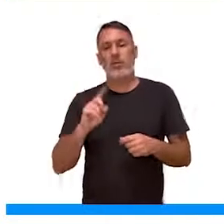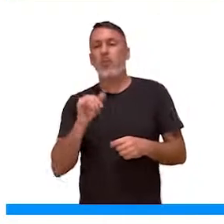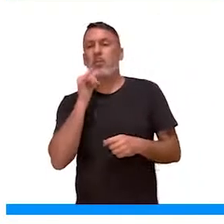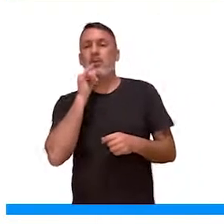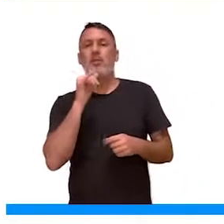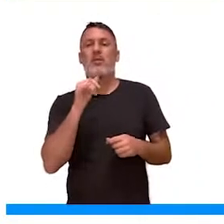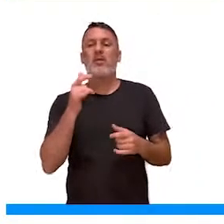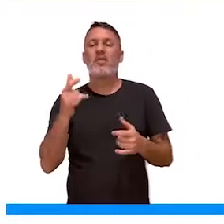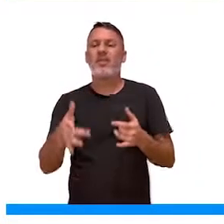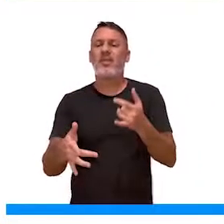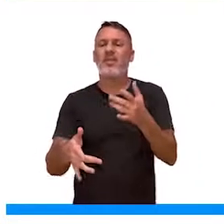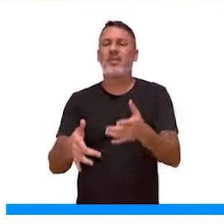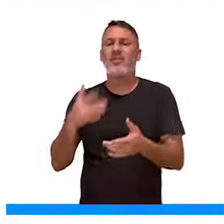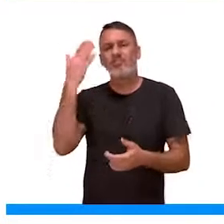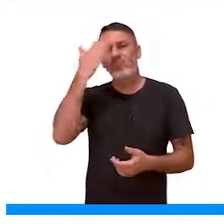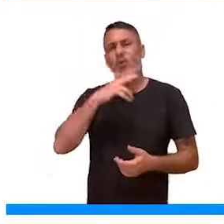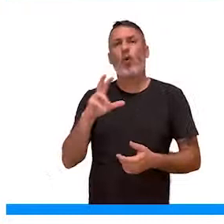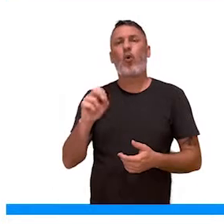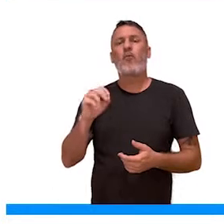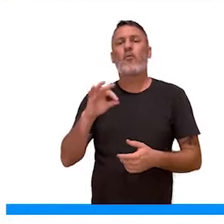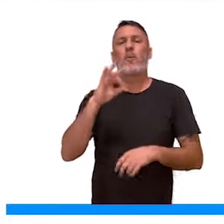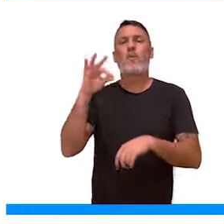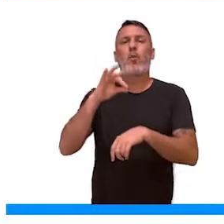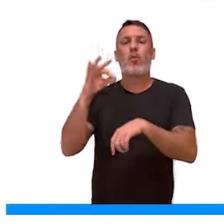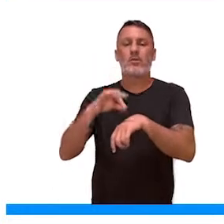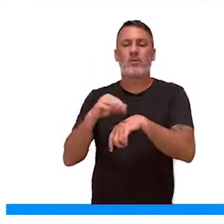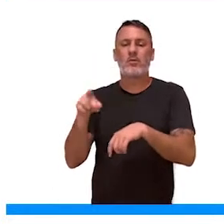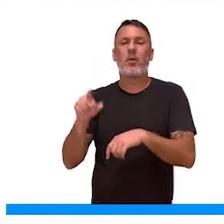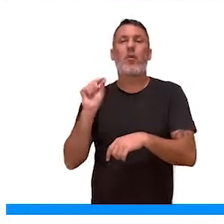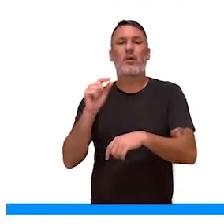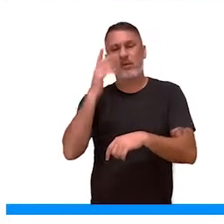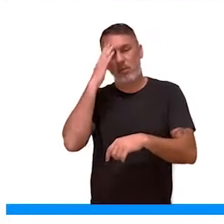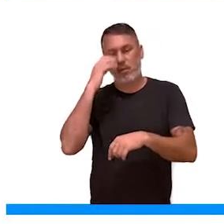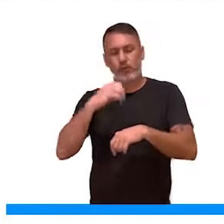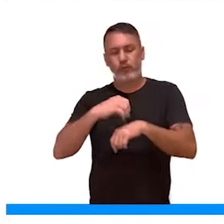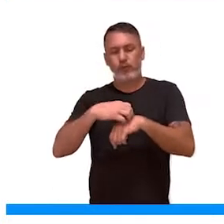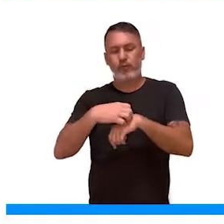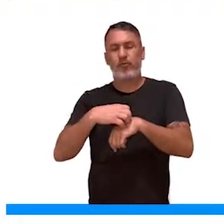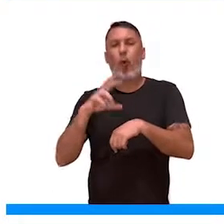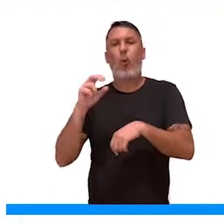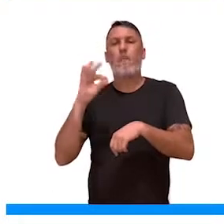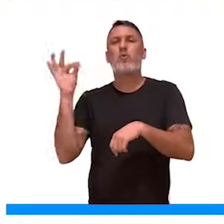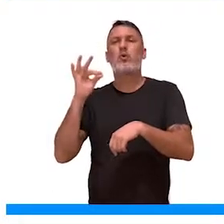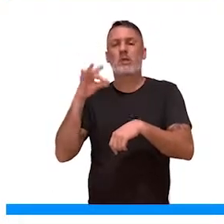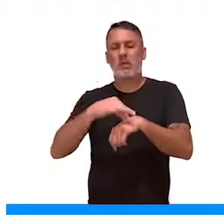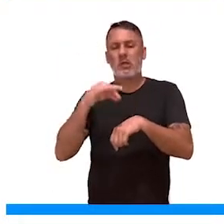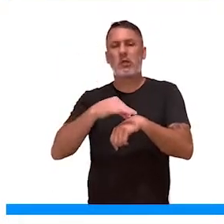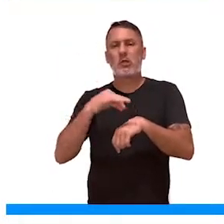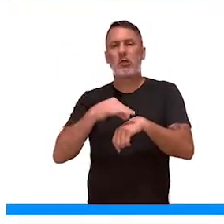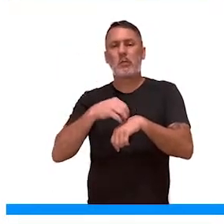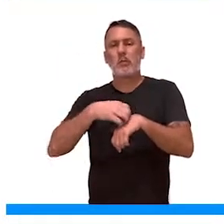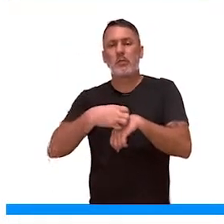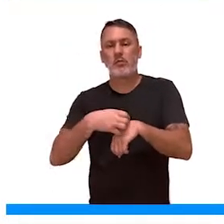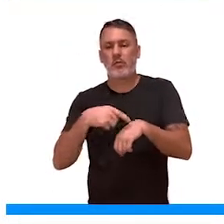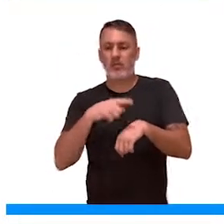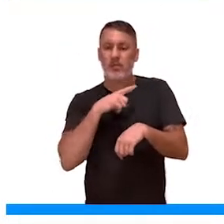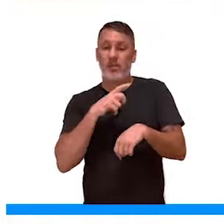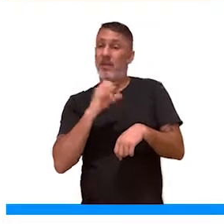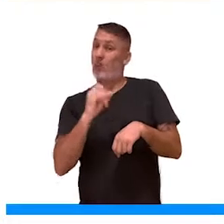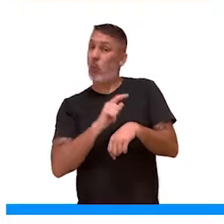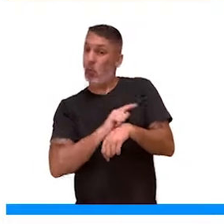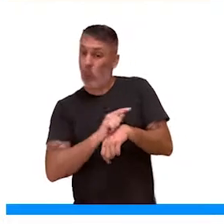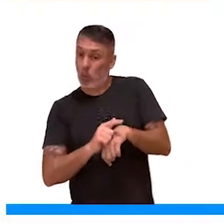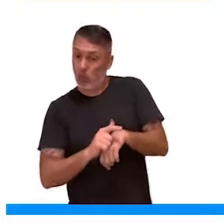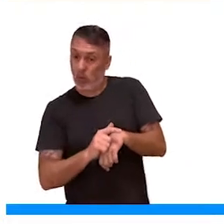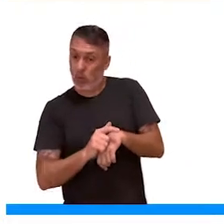exemplo, as larvas de mosca. Elas podem se desenvolver tanto em feridas necrosadas, como parasitas, porém, se não encontrarem essas